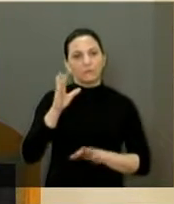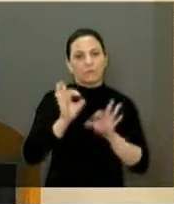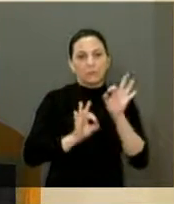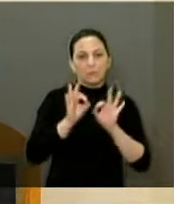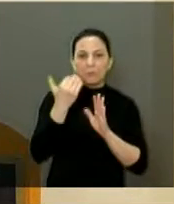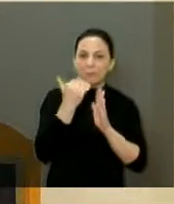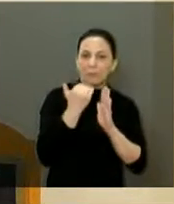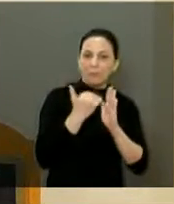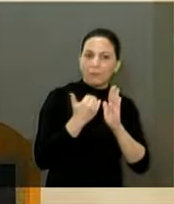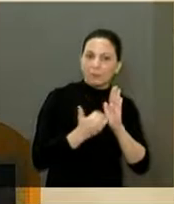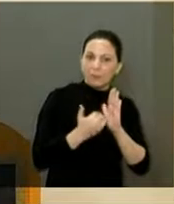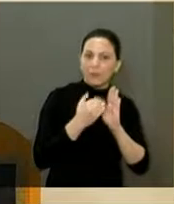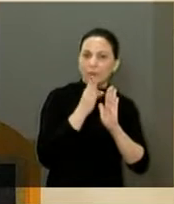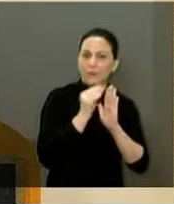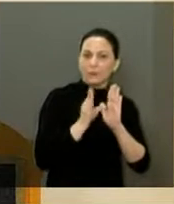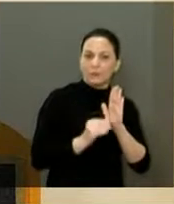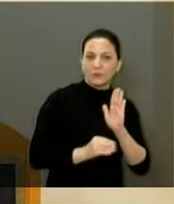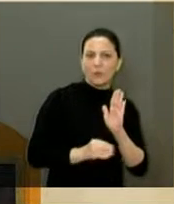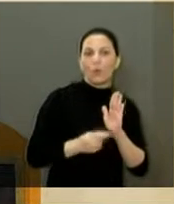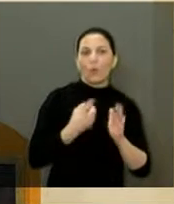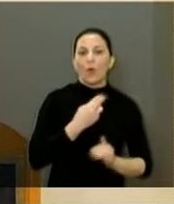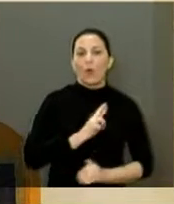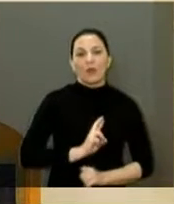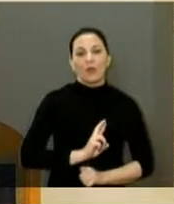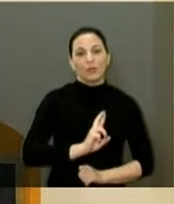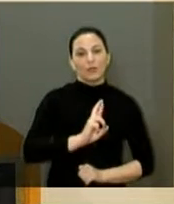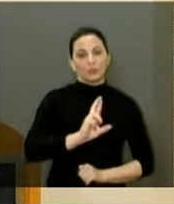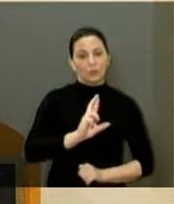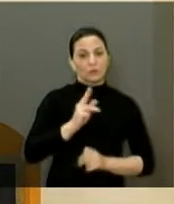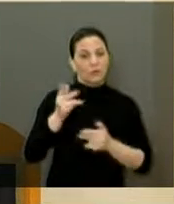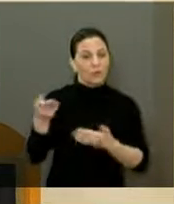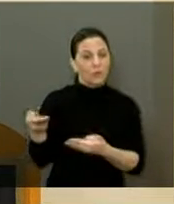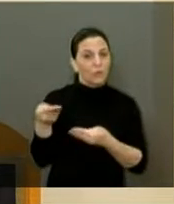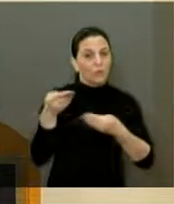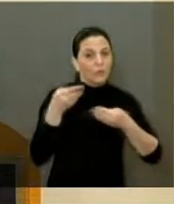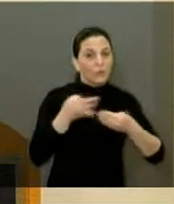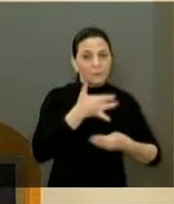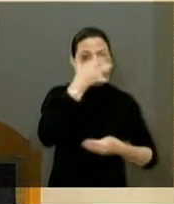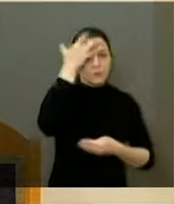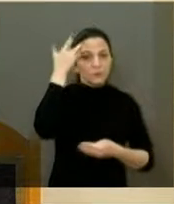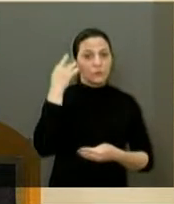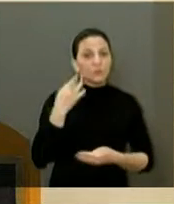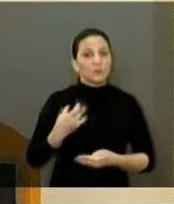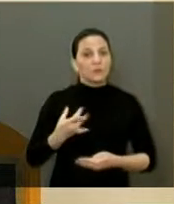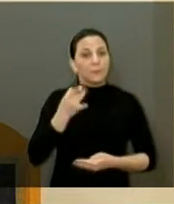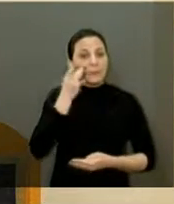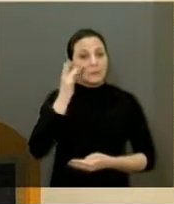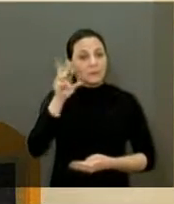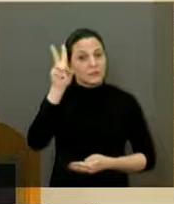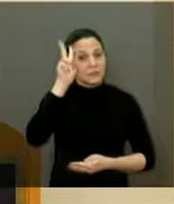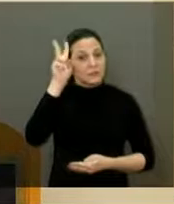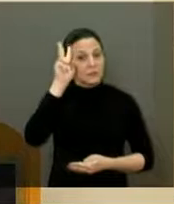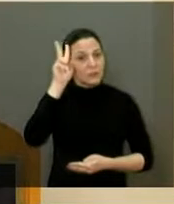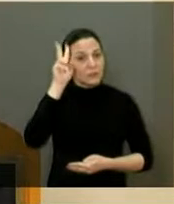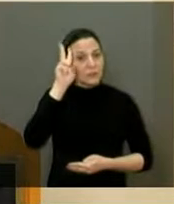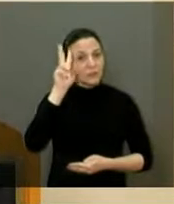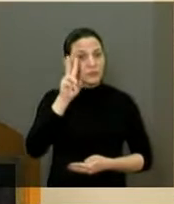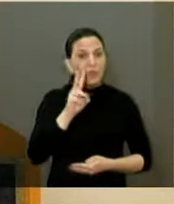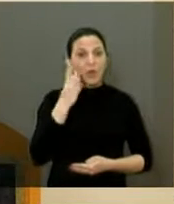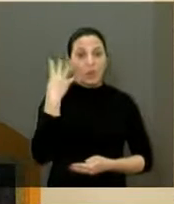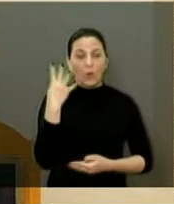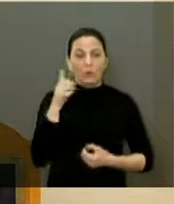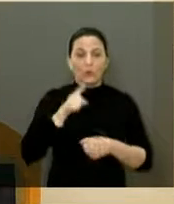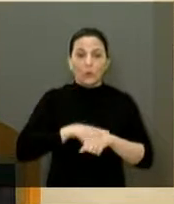legal eu queria se convidar todos que realmente possa estar presente na segunda feira às 16 horas com